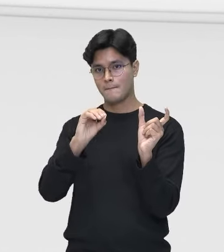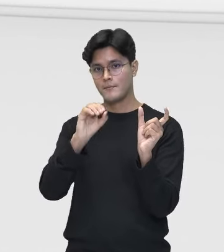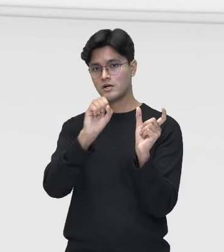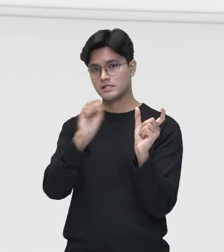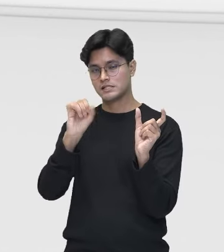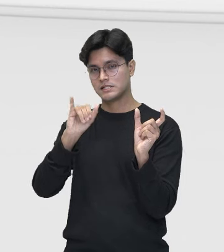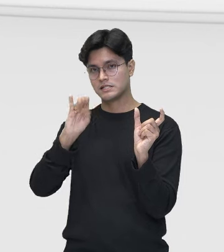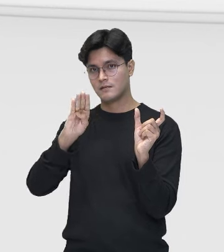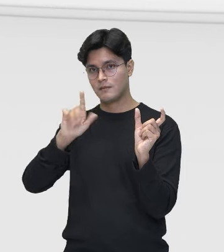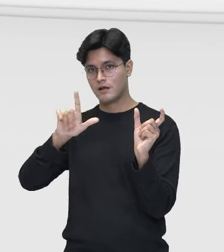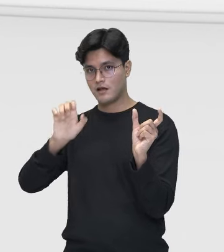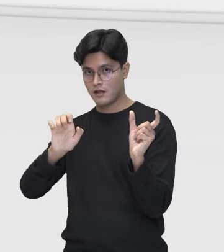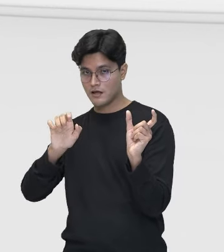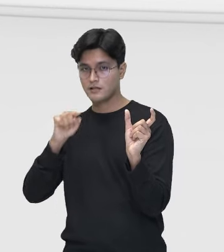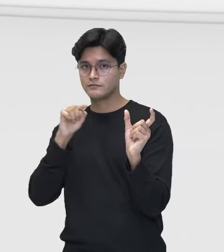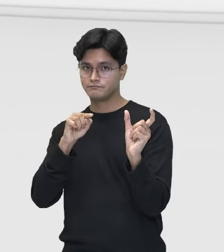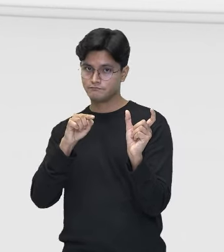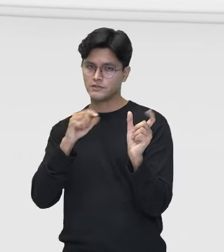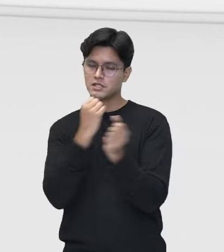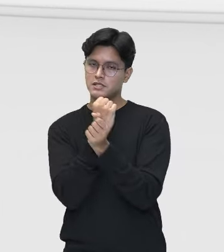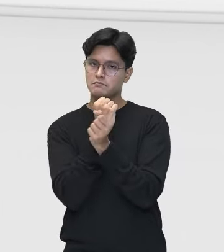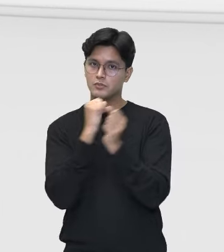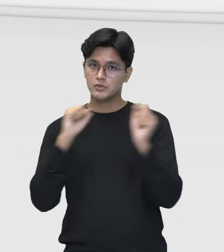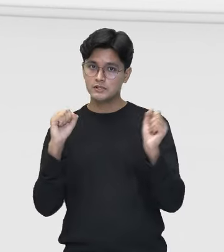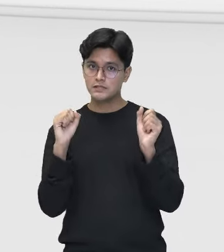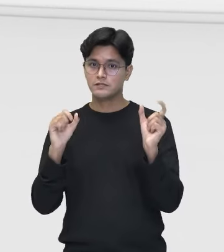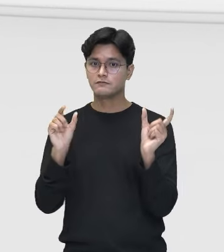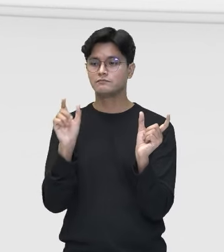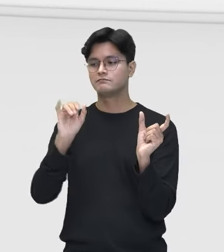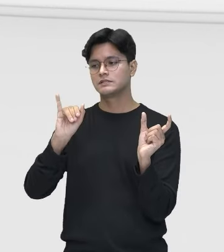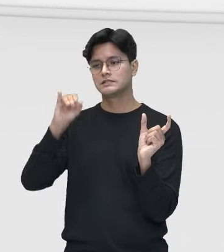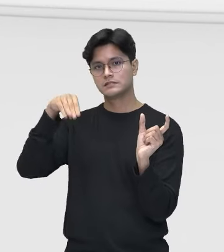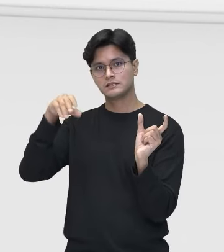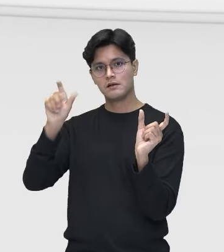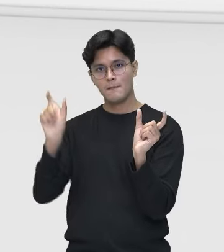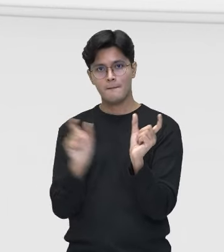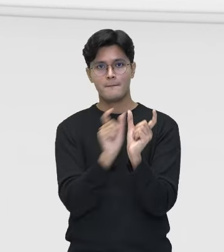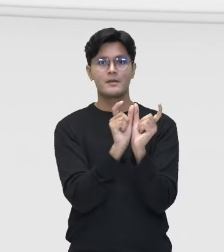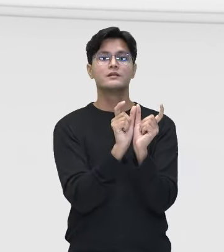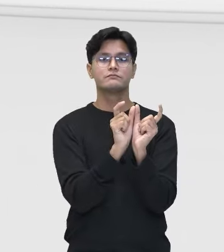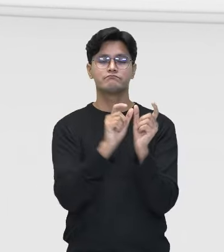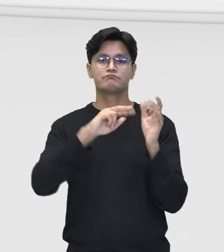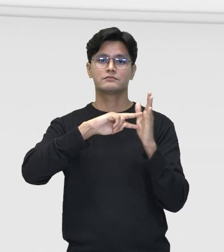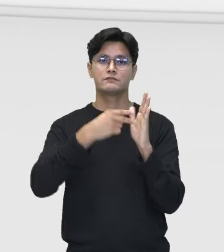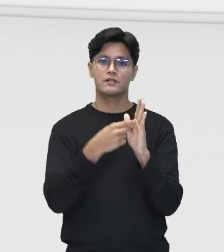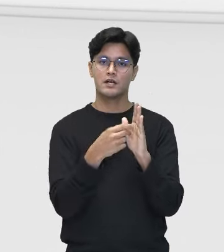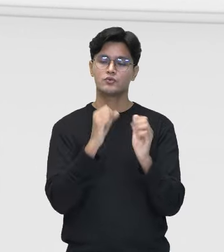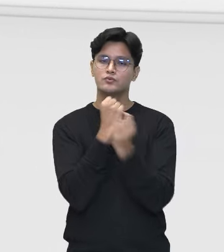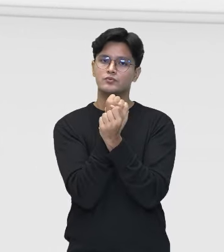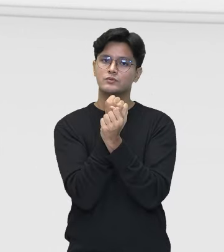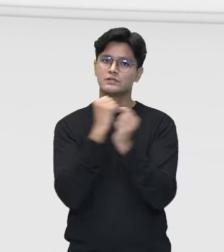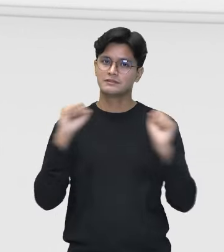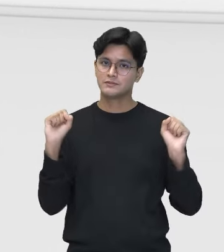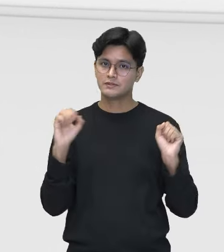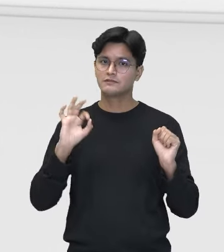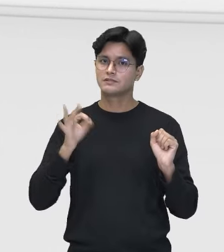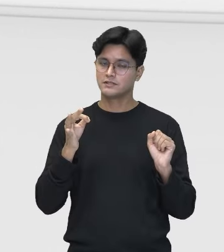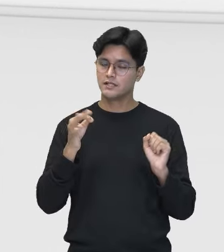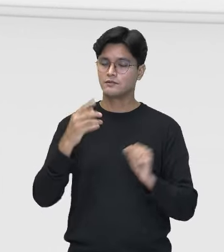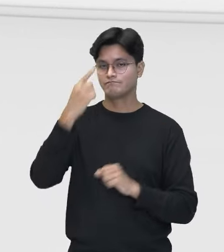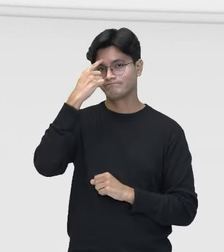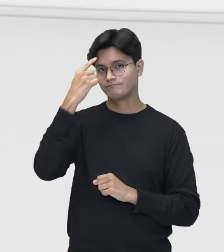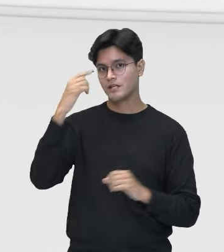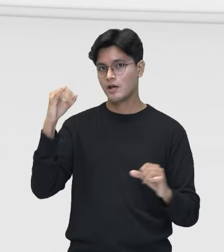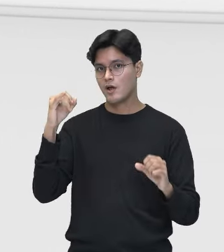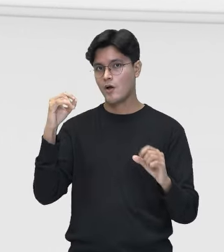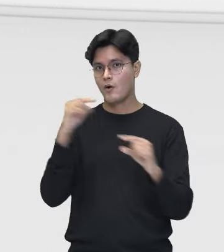quê? Impossível. Quando eu coloquei na frente da palavra possible, ficou impossível, né? Da ideia de oposição. Então, por exemplo,